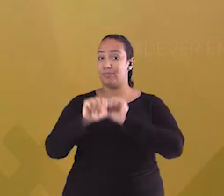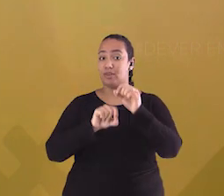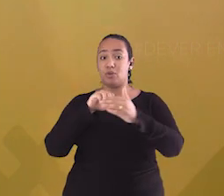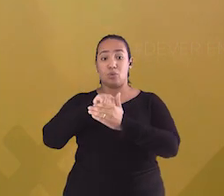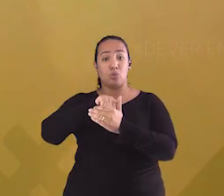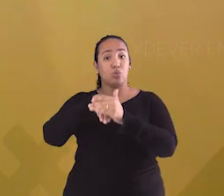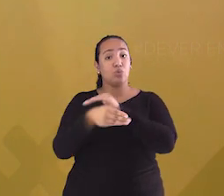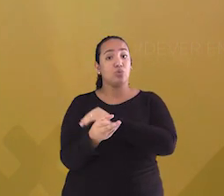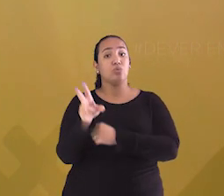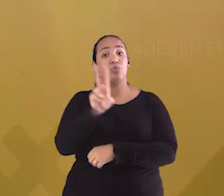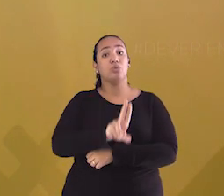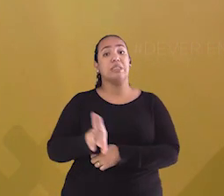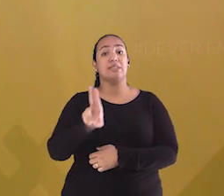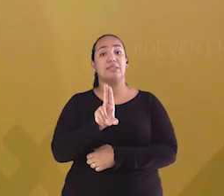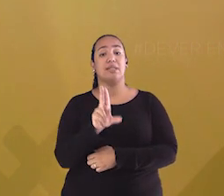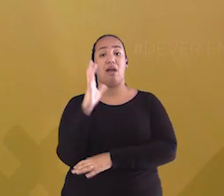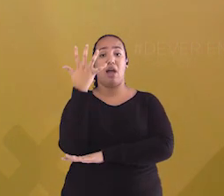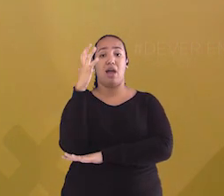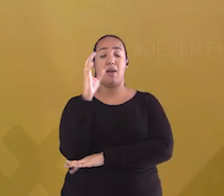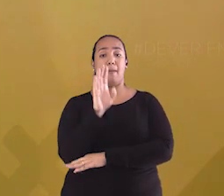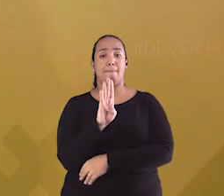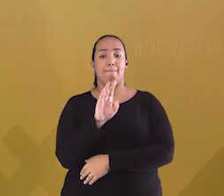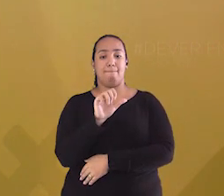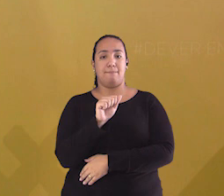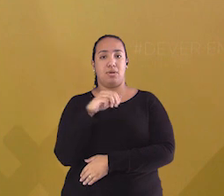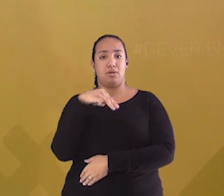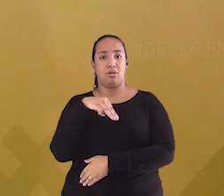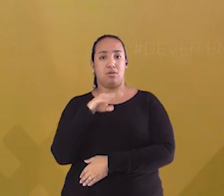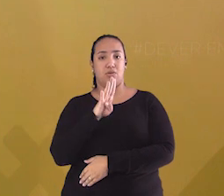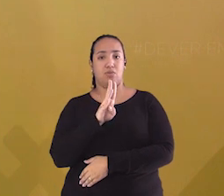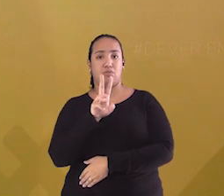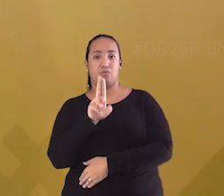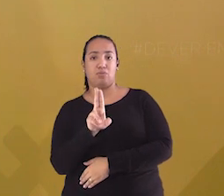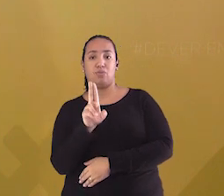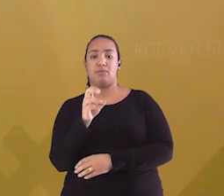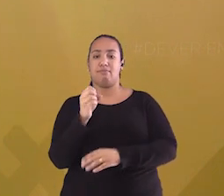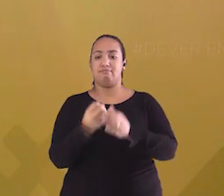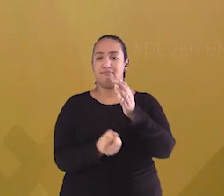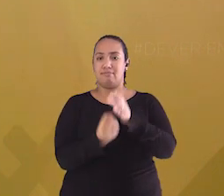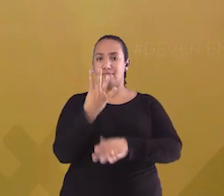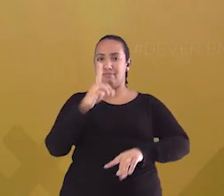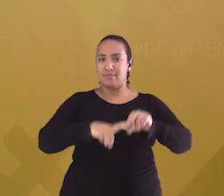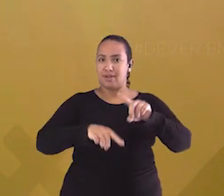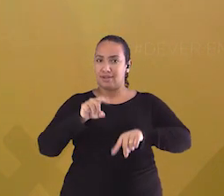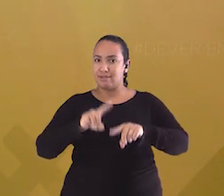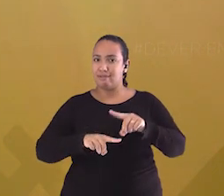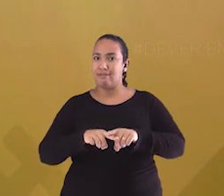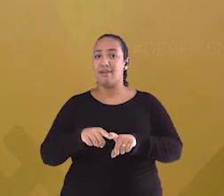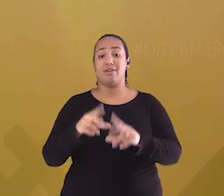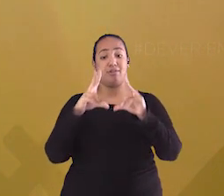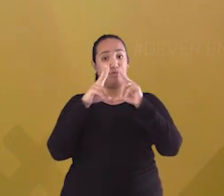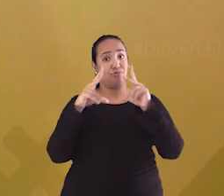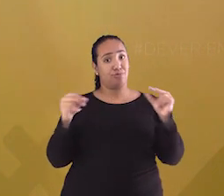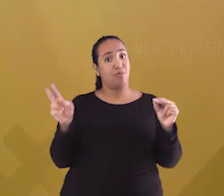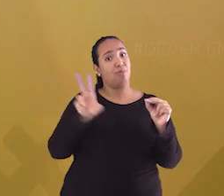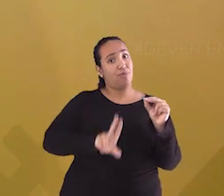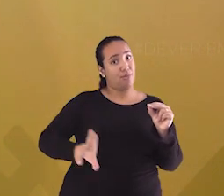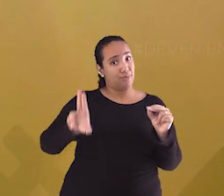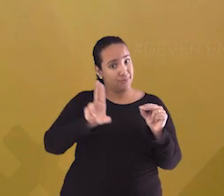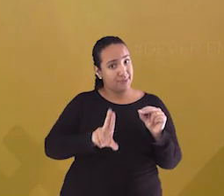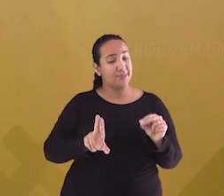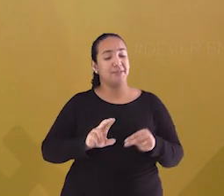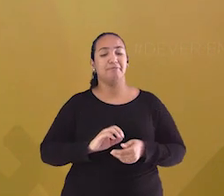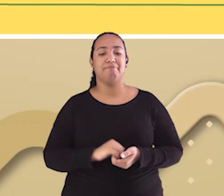de usar o bambu para produzir utensílios. Foi influenciado por eles, os japoneses. Isso além de